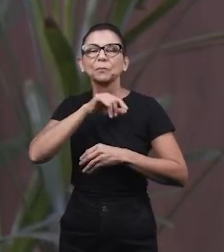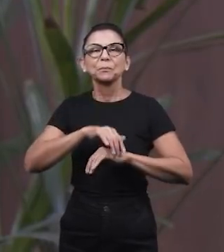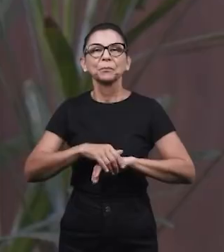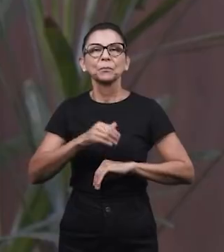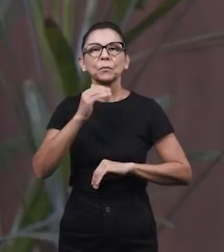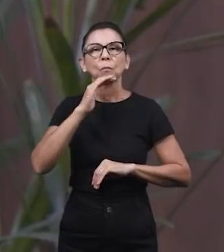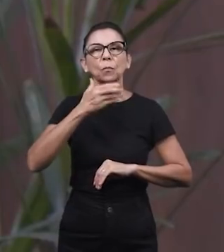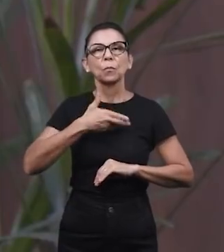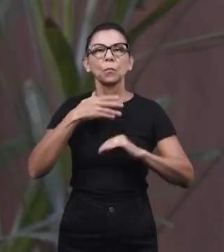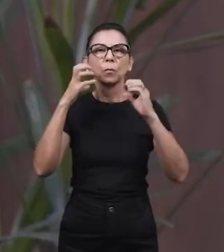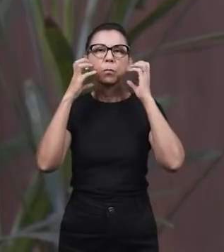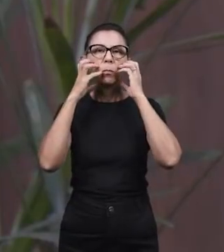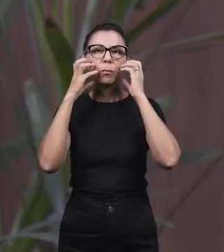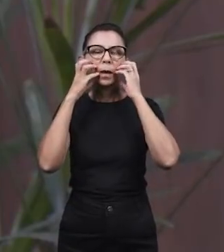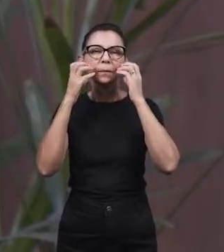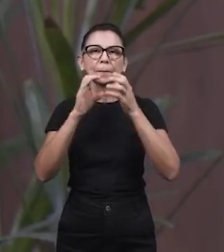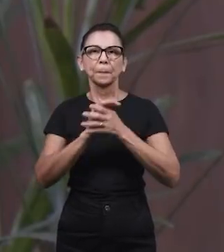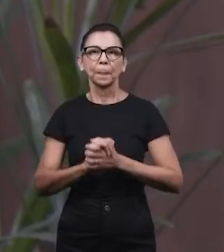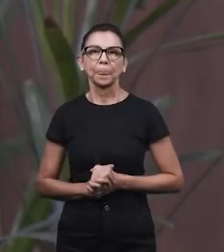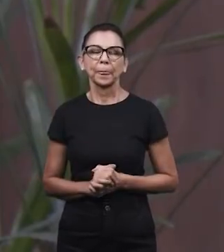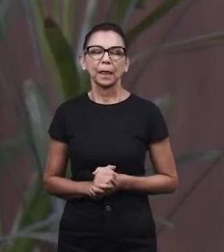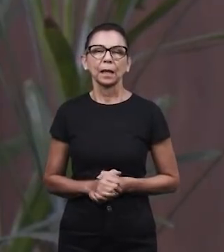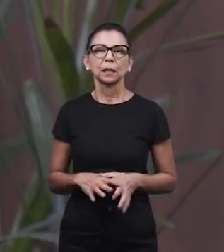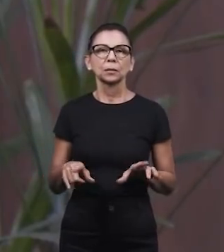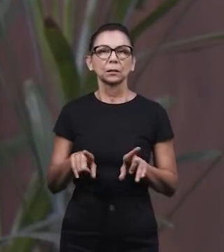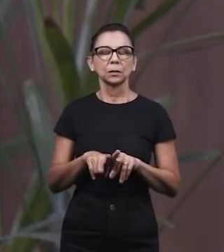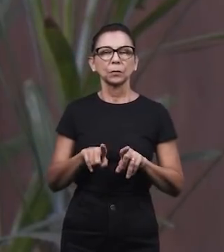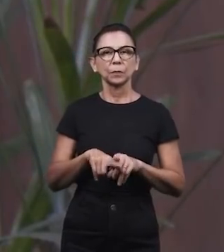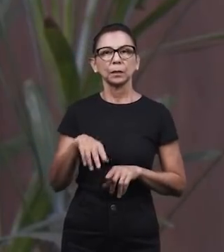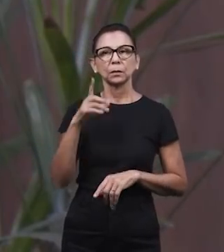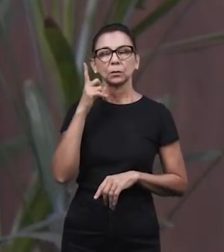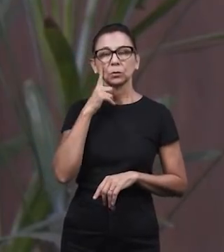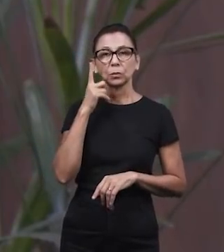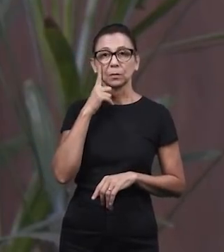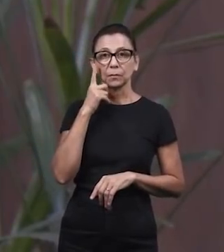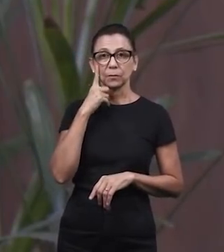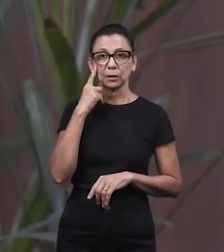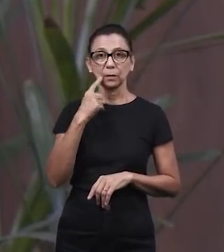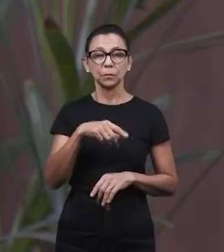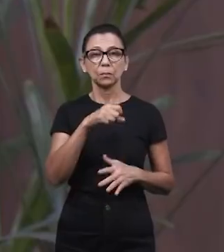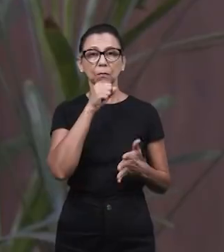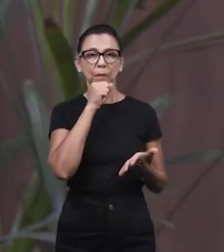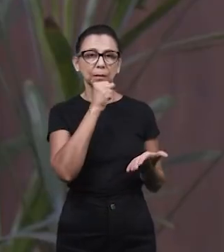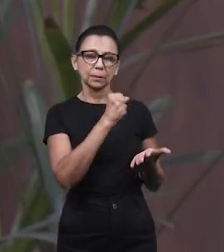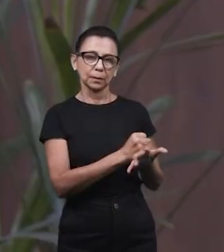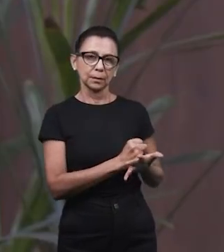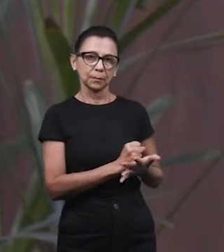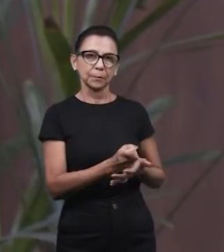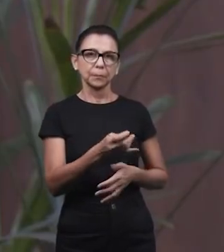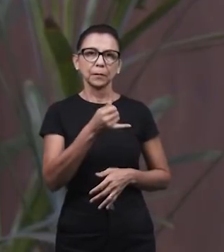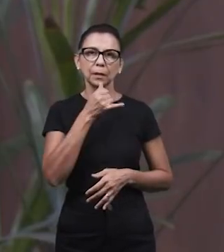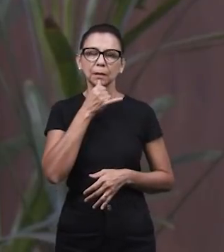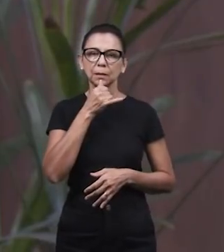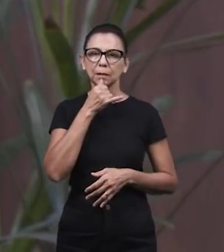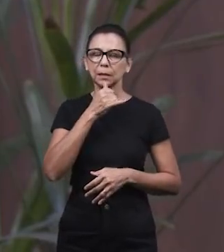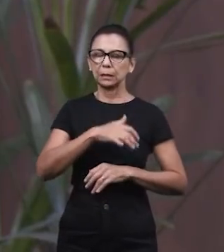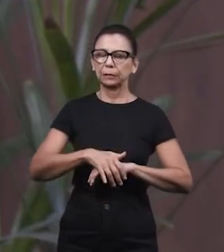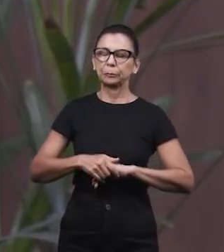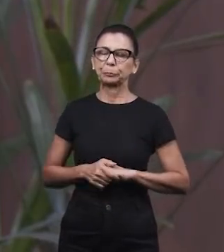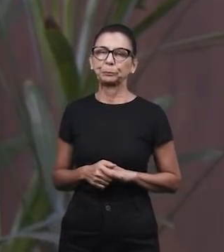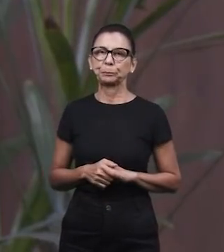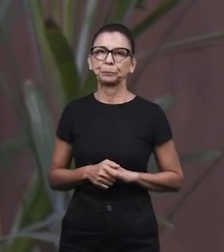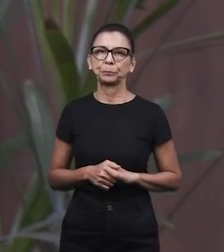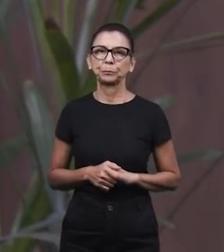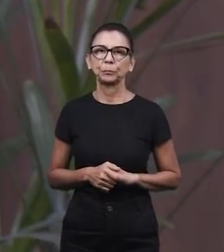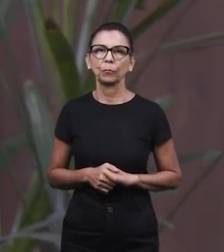Jesus no Velho Testamento através de alegoria. Você encontra alegoria no Velho Testamento. Por exemplo, você pega